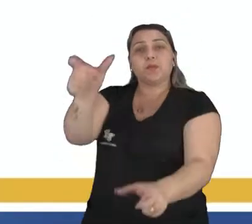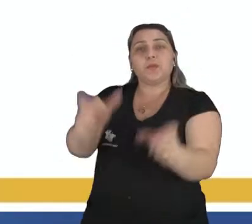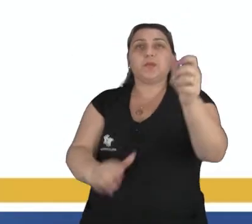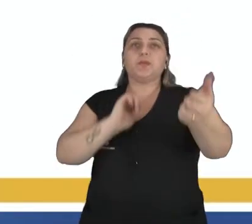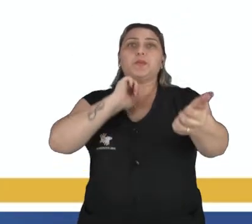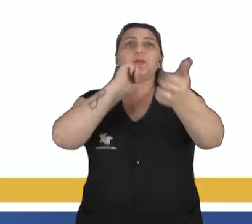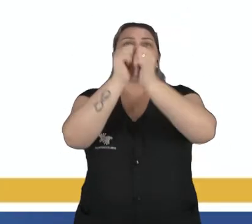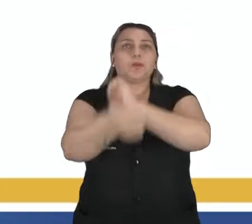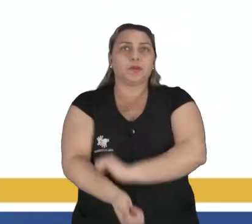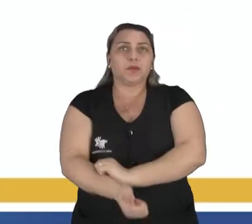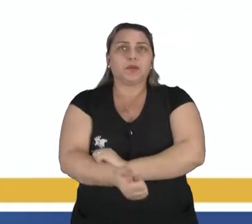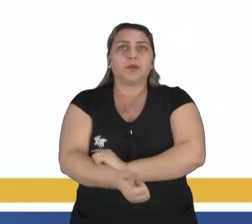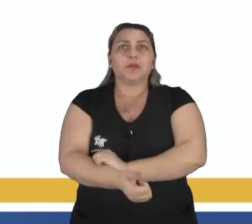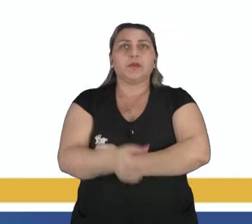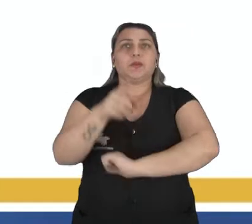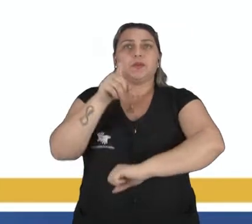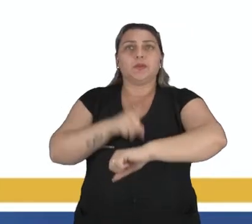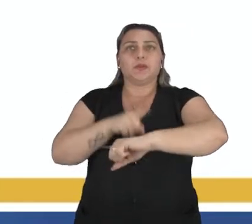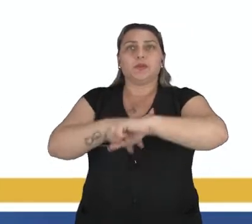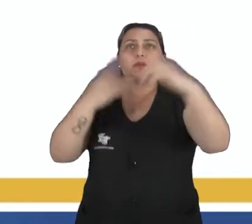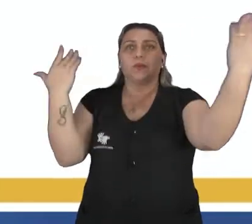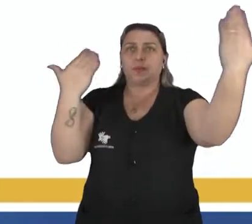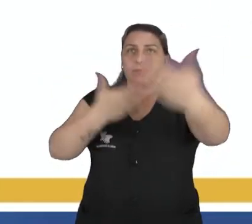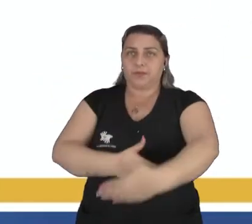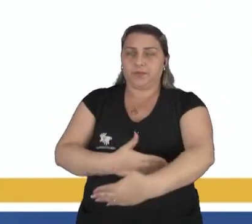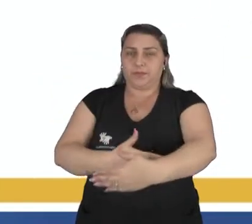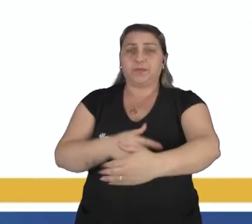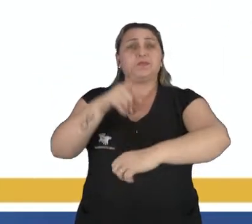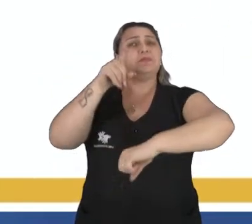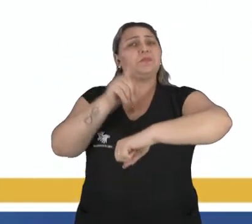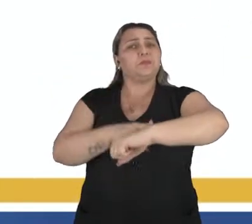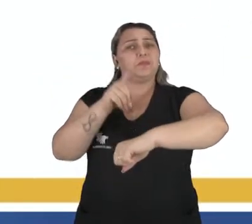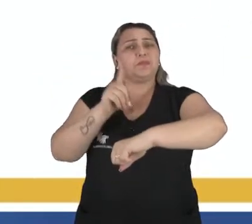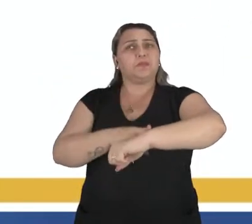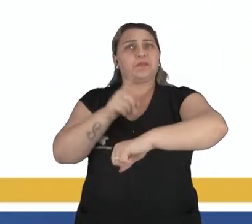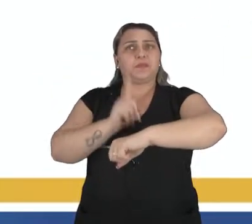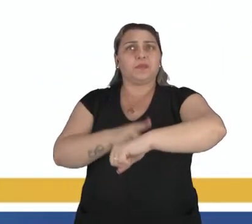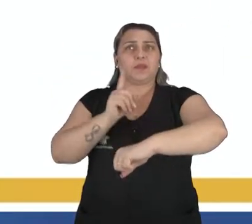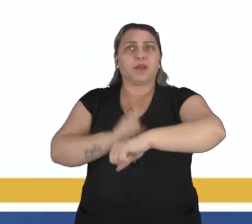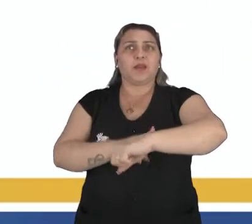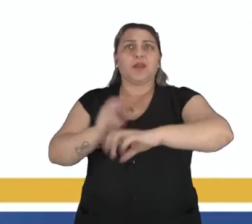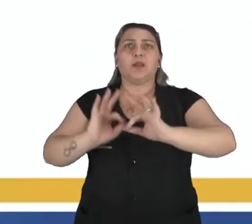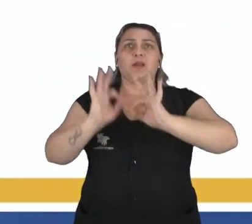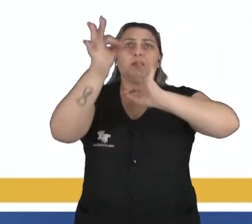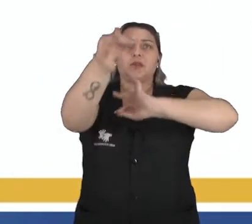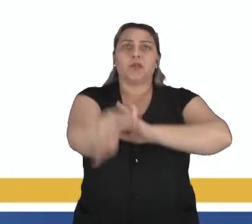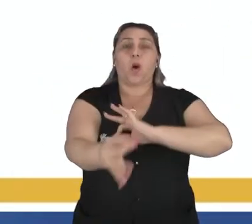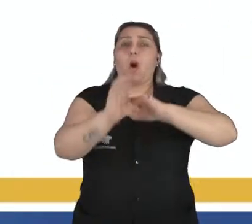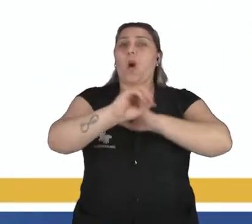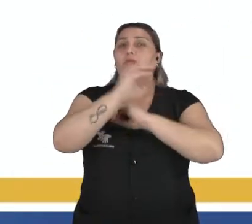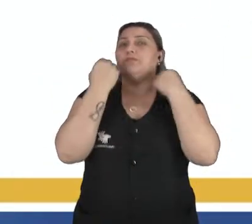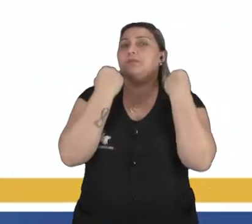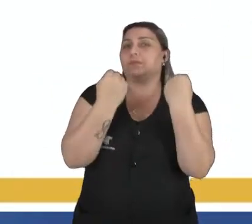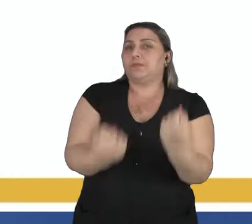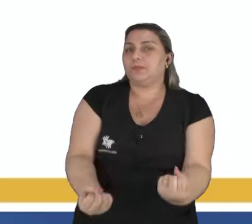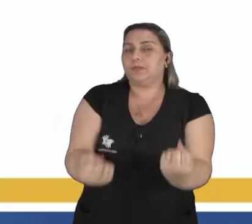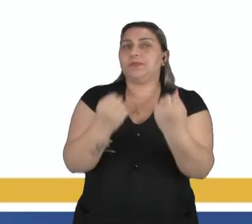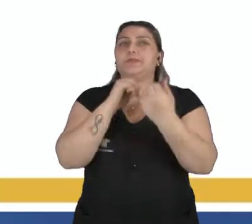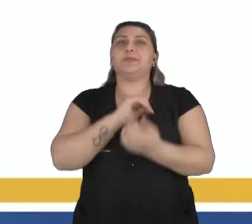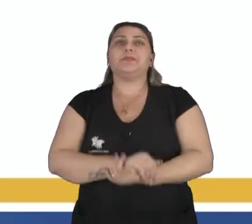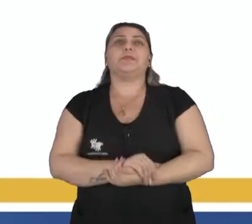índices alcançados pelos atletas durante a realização de uma prova, medidos em tempo, distância ou